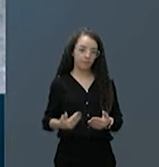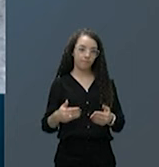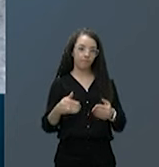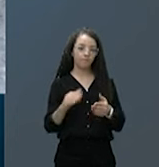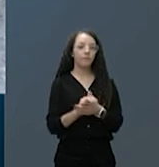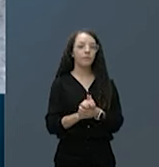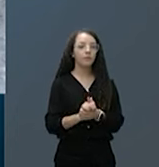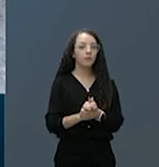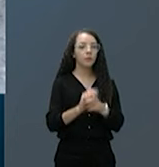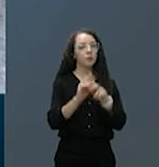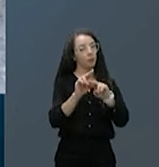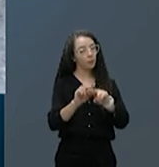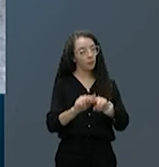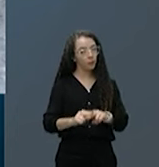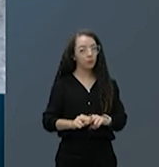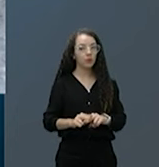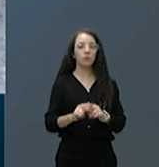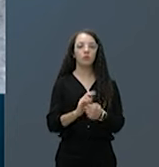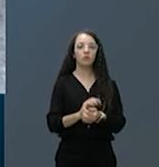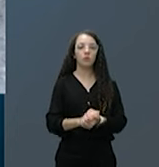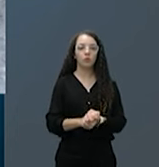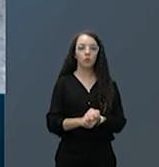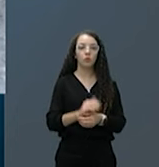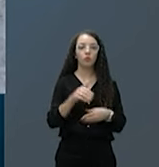o meu voto é,